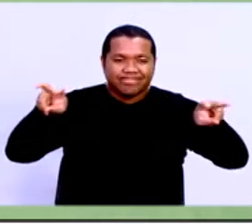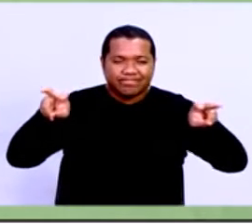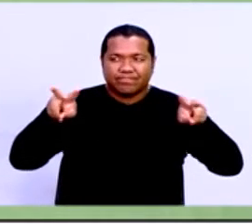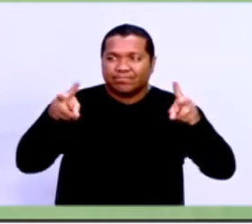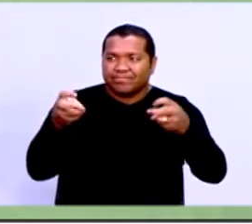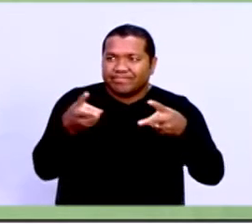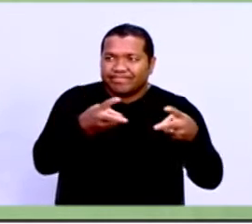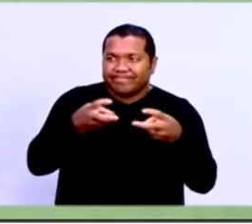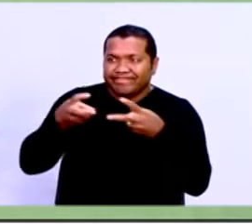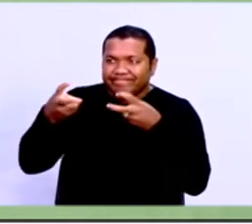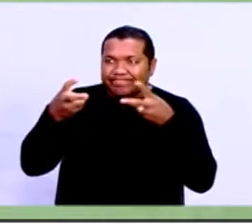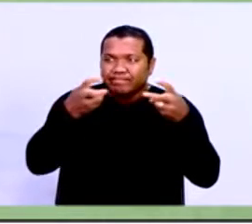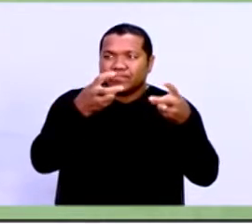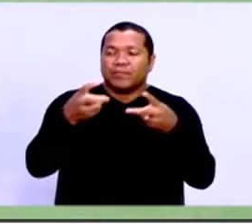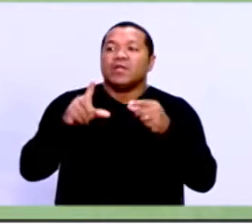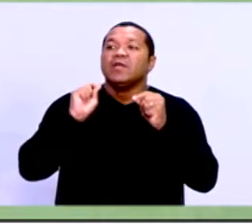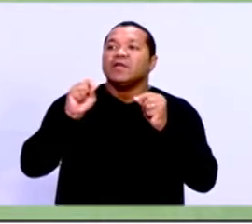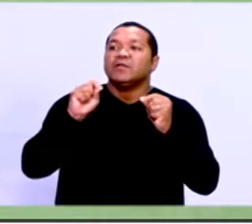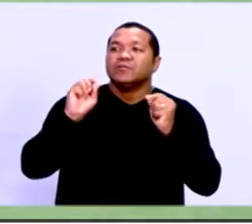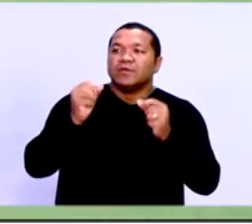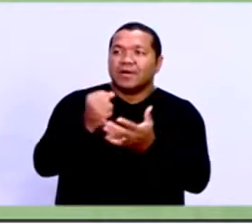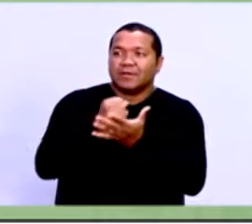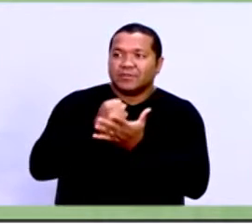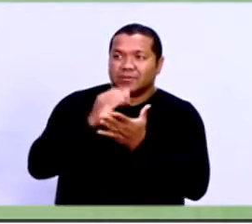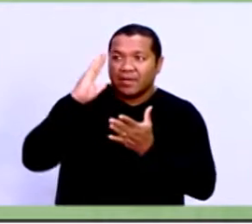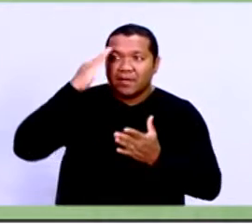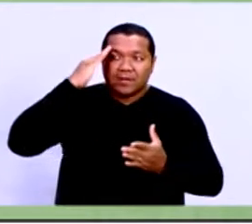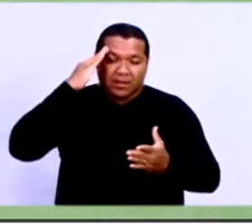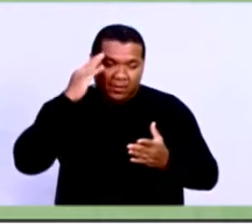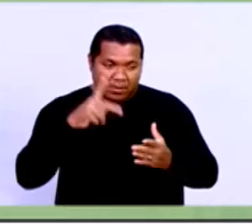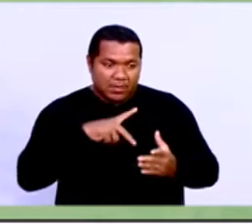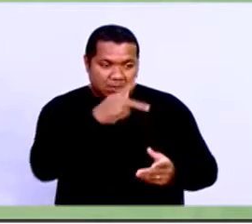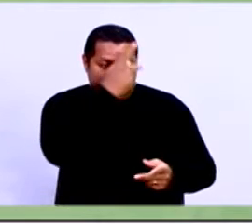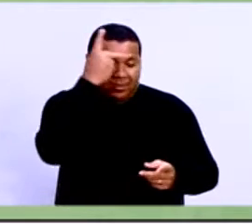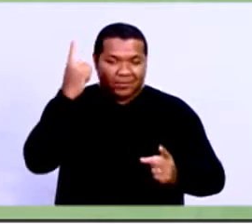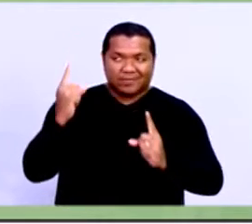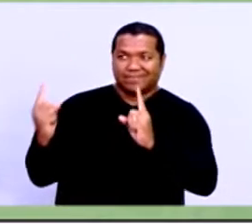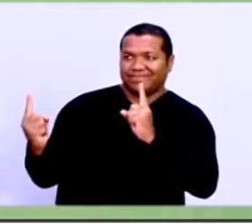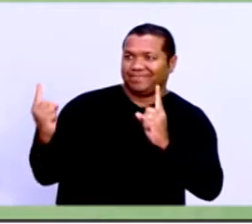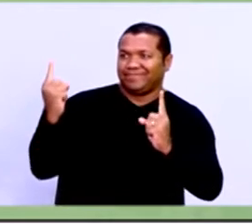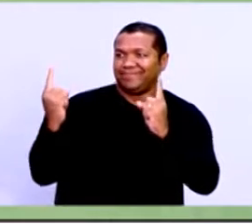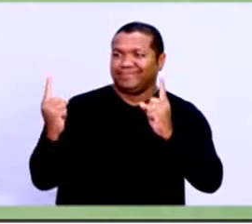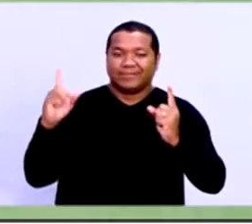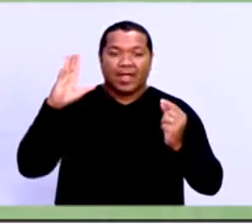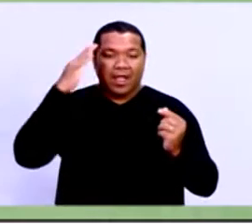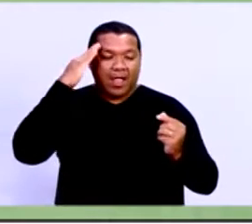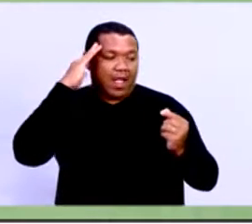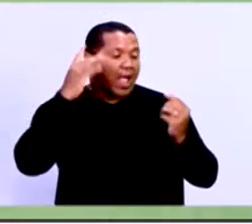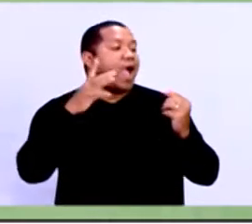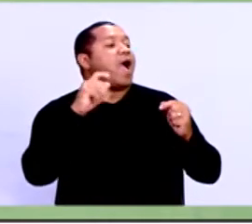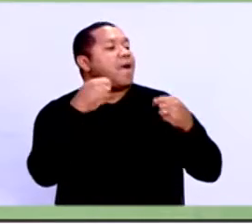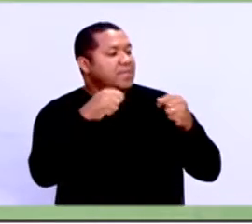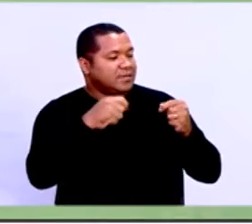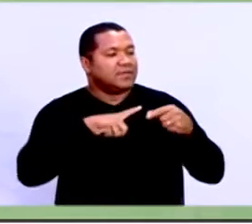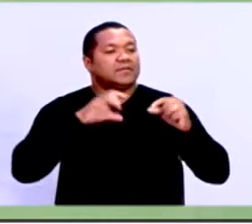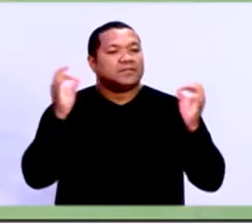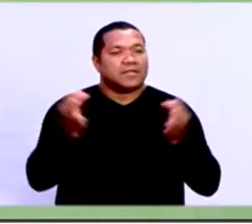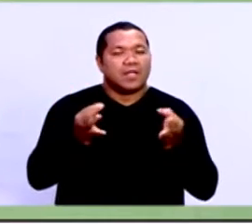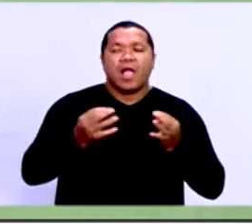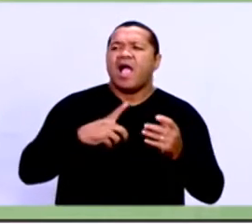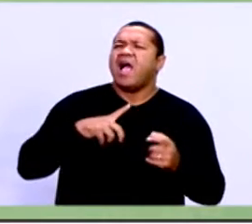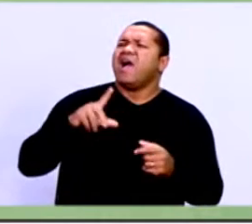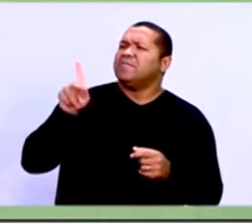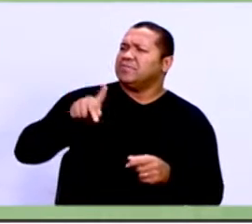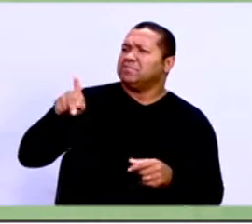isso facilita o entendimento tanto do cliente quanto do desenvolvedor a professora então